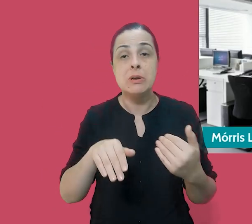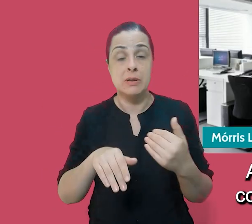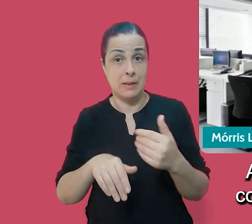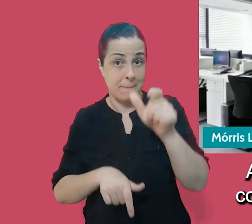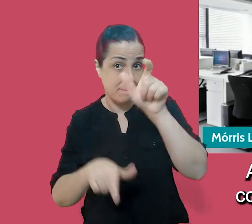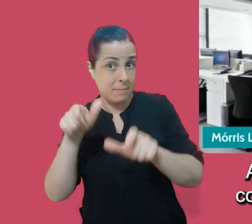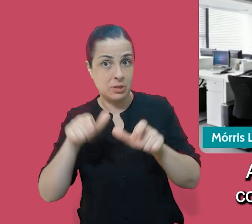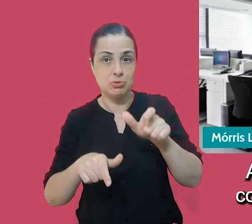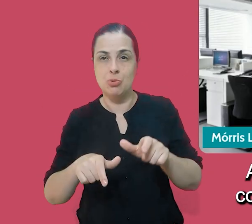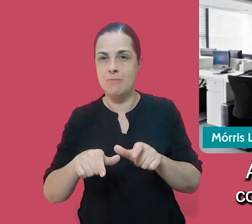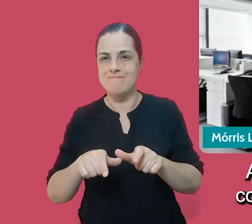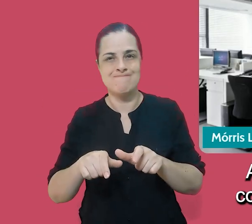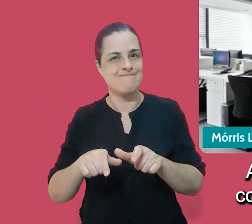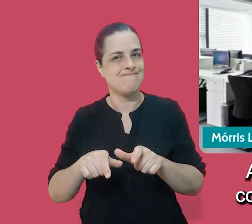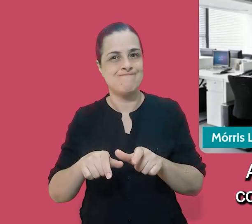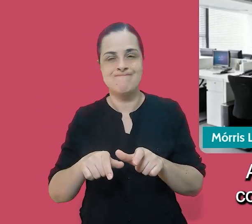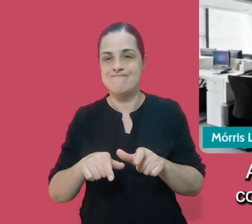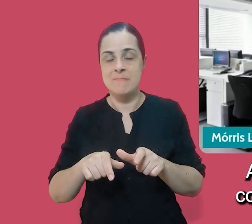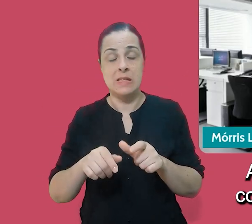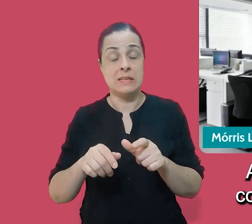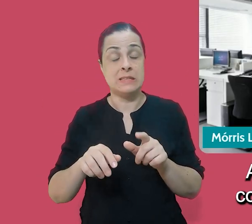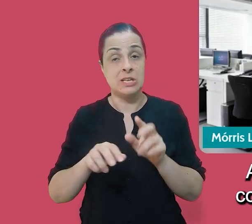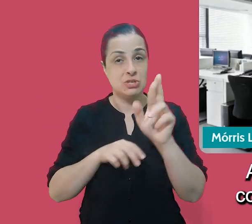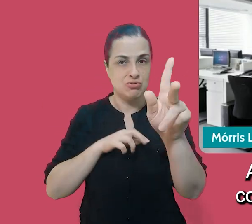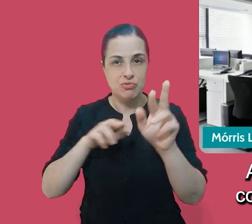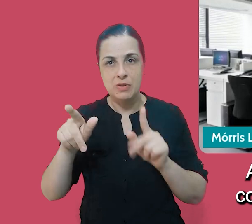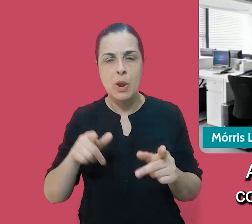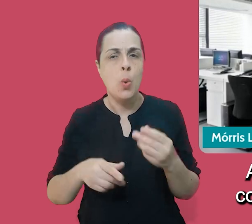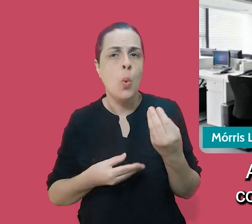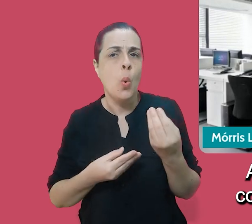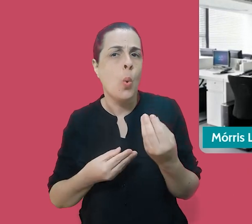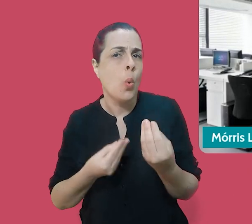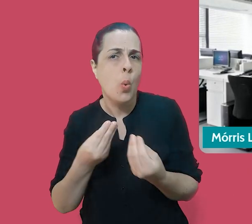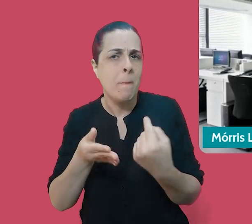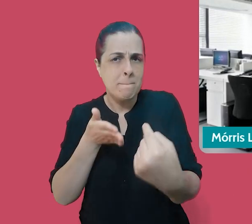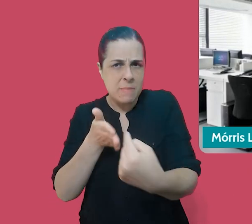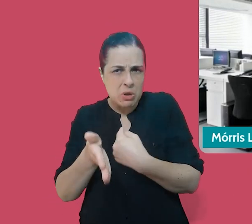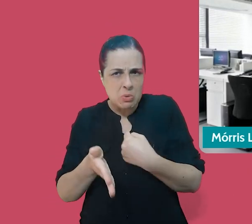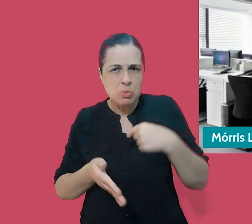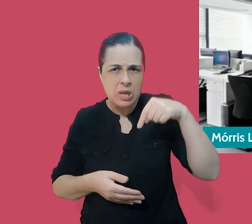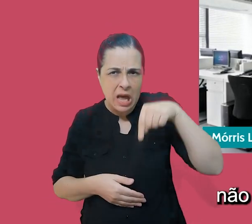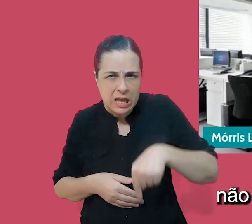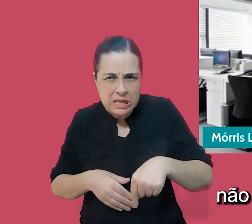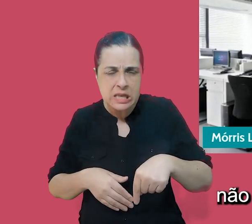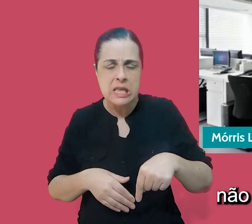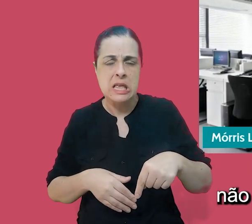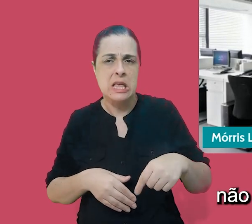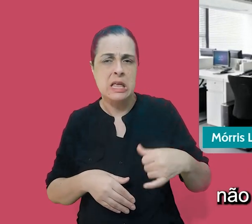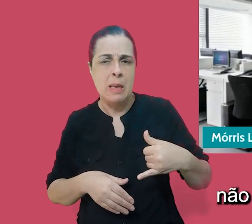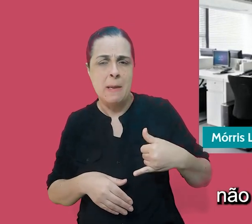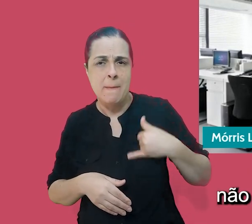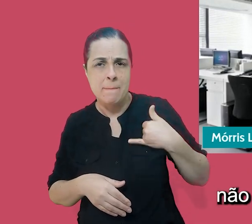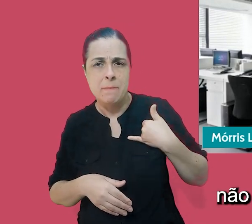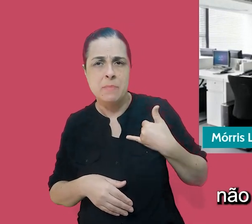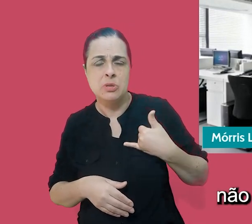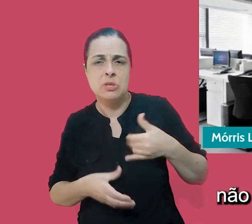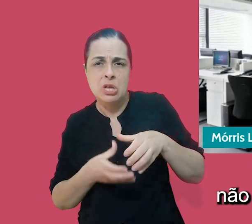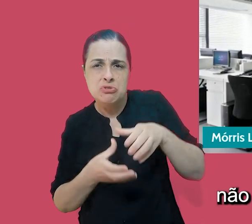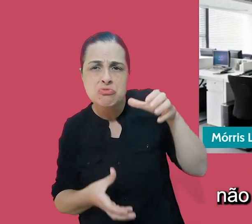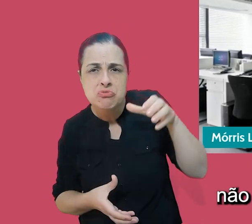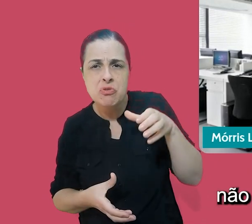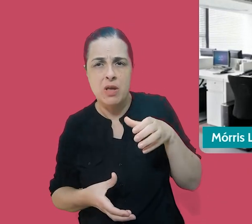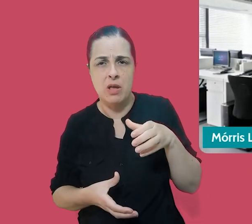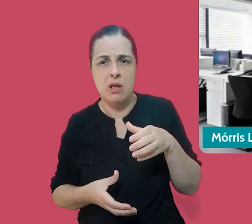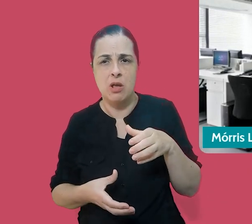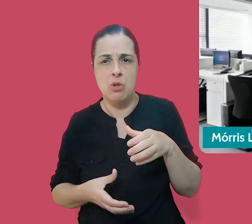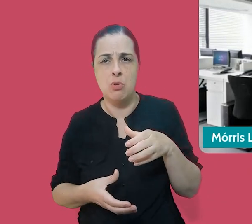me perguntam, mas a Mature não atua com idosos de baixa renda? Eu falo, não exatamente de